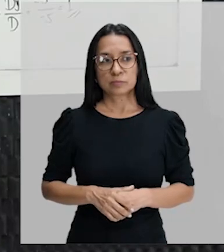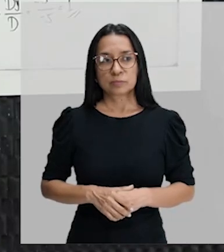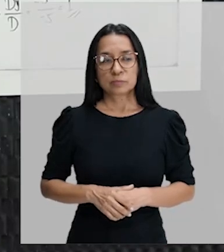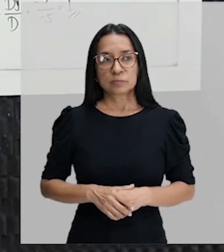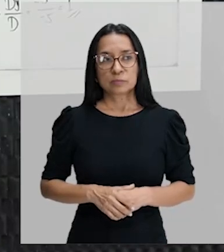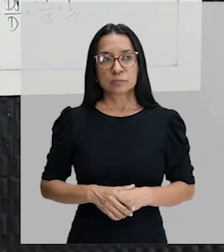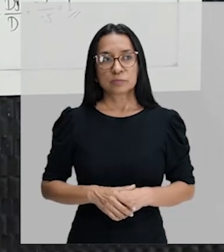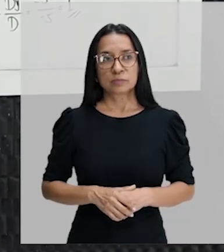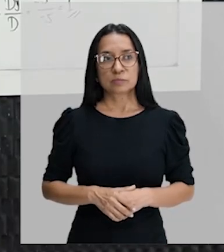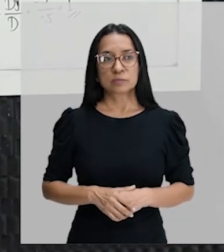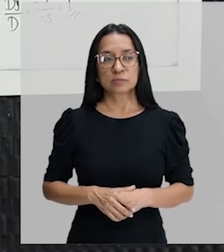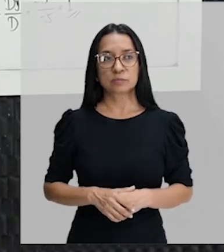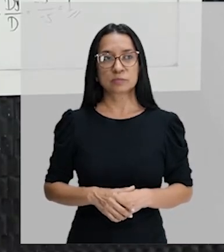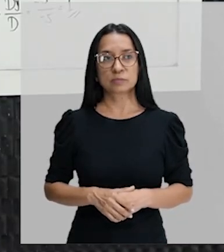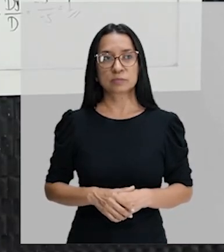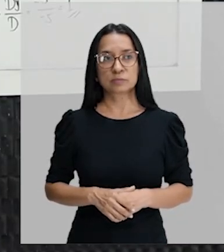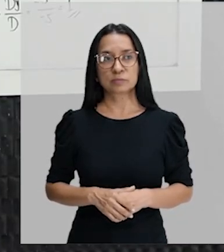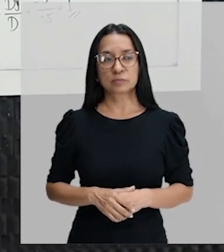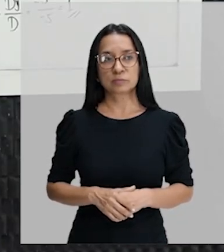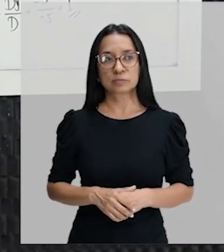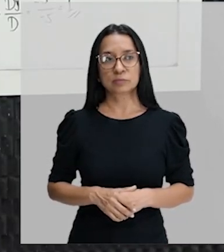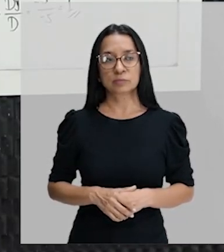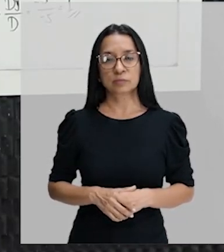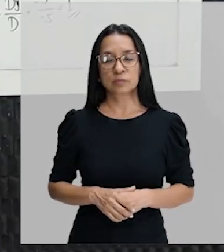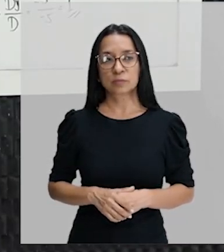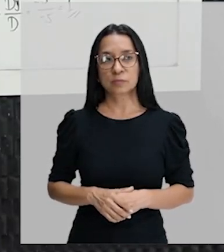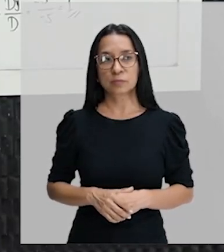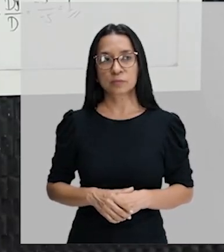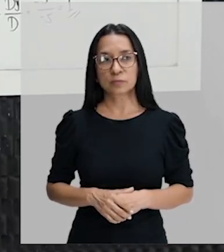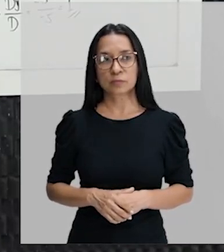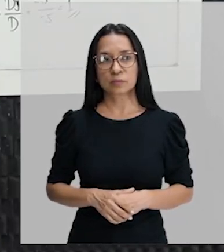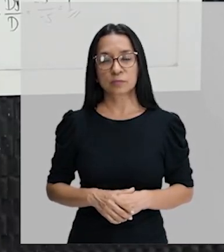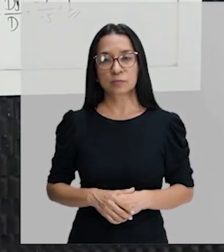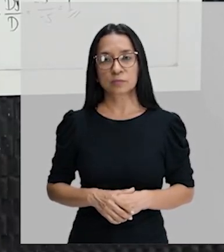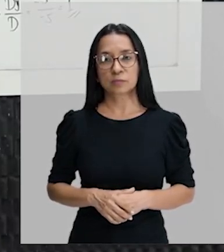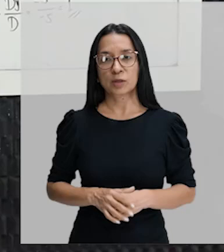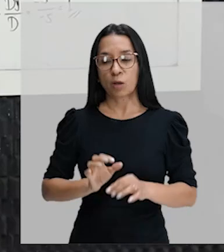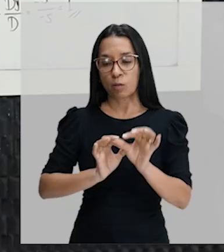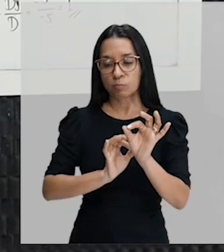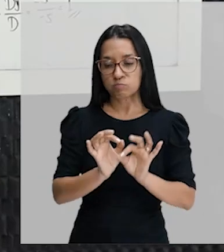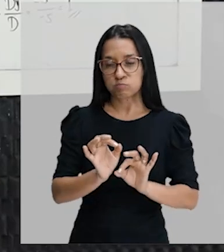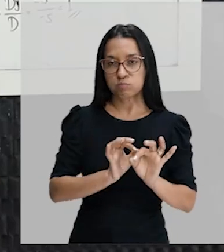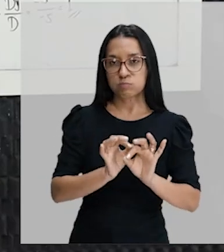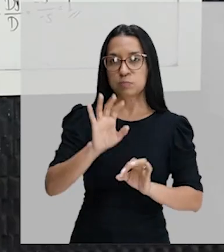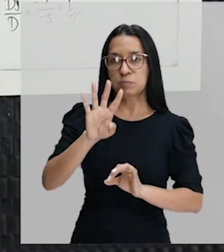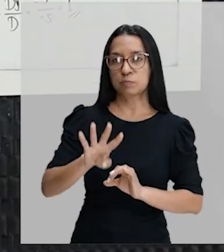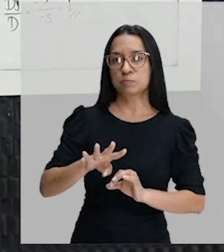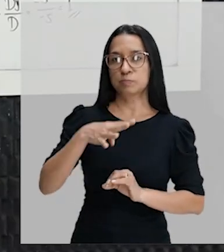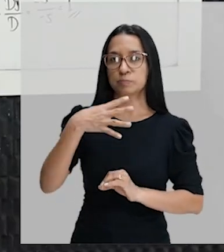Certo? Vamos montar aqui as nossas matrizes, né?